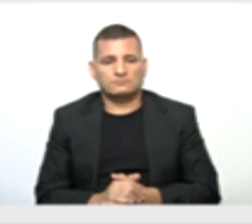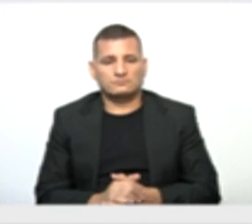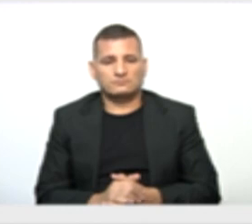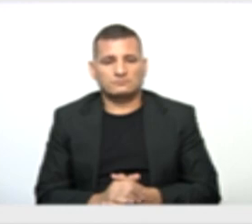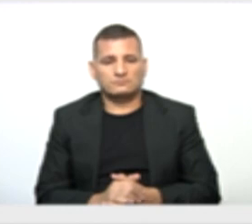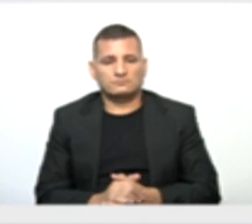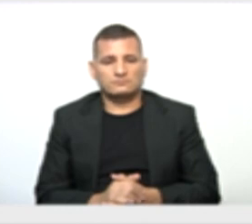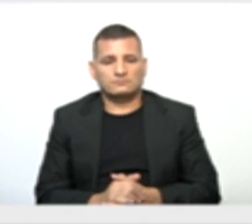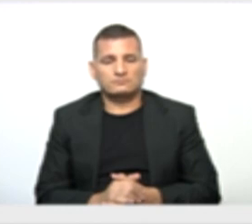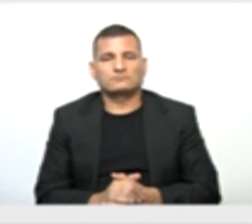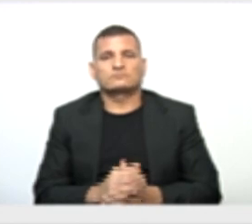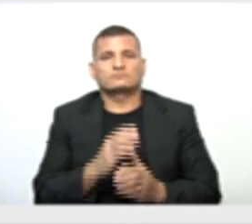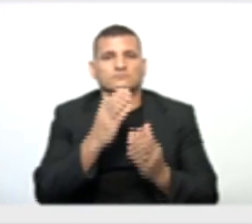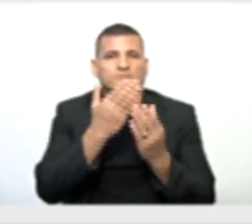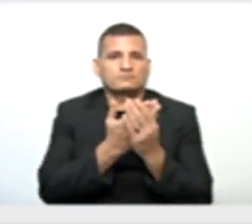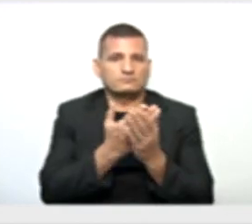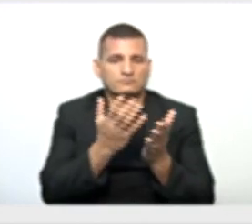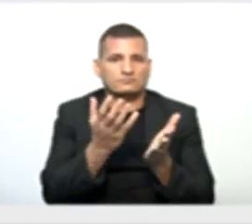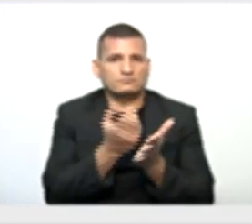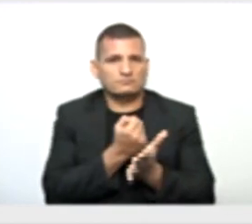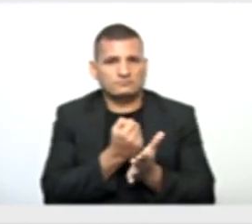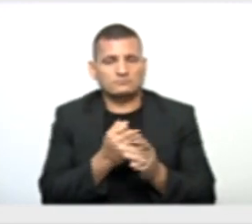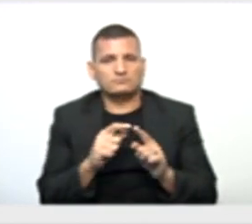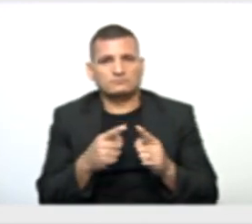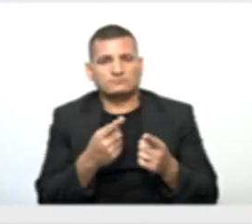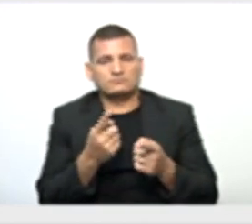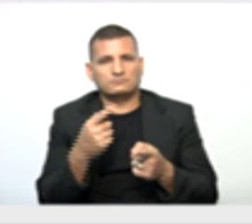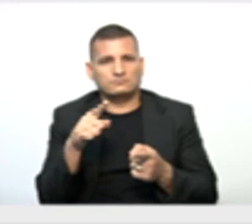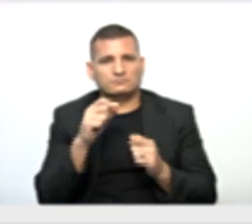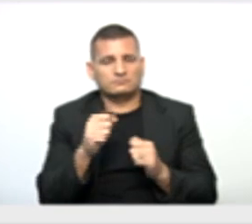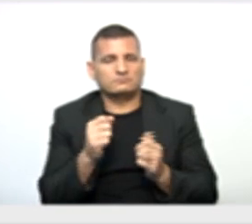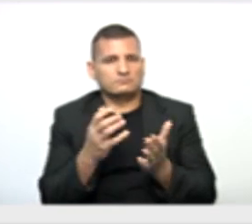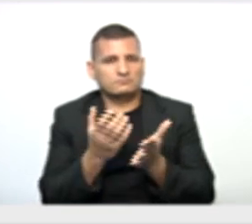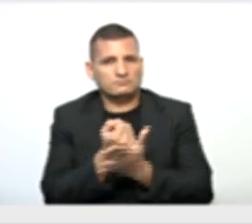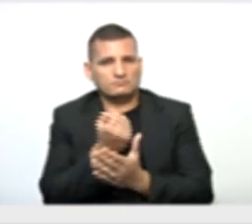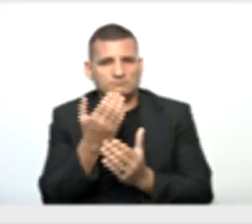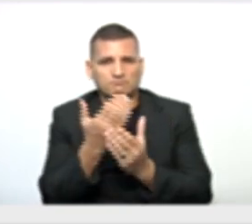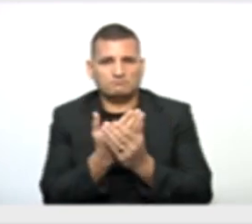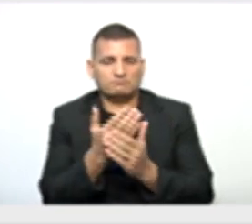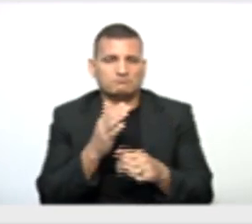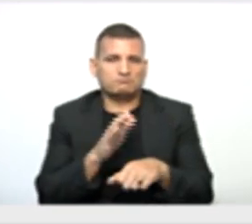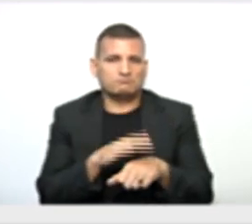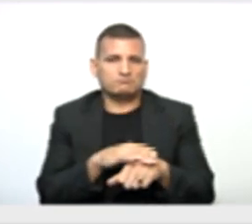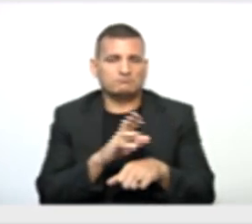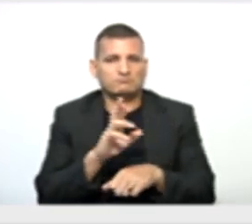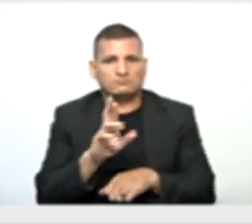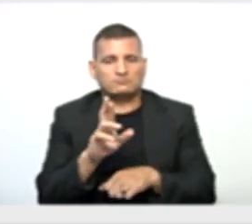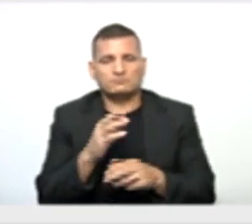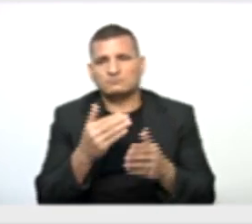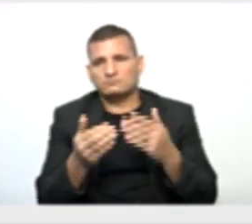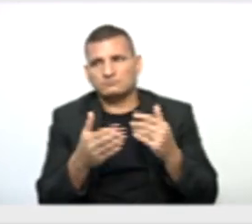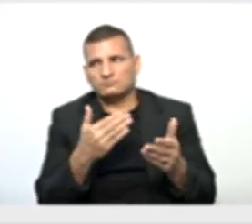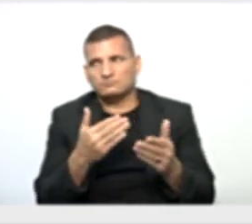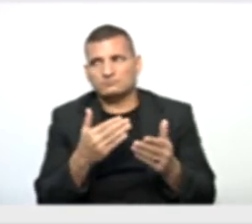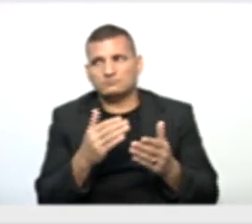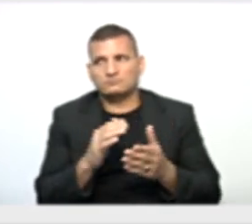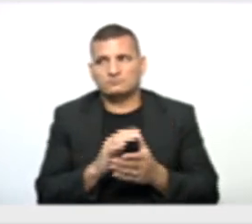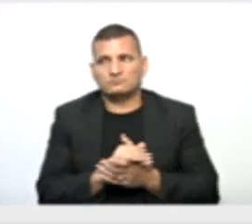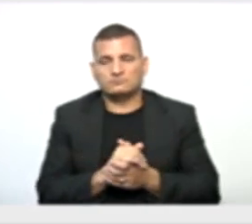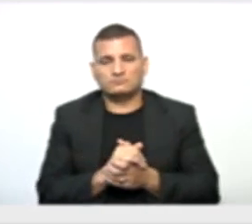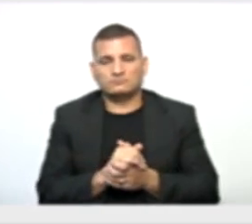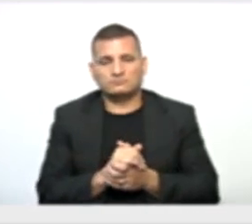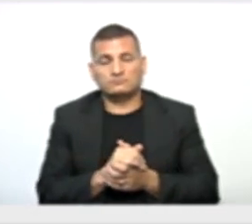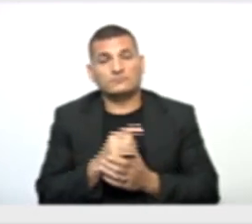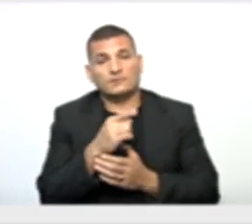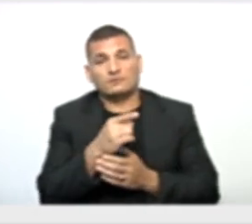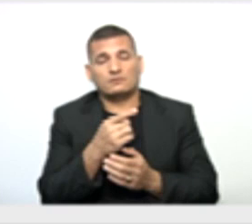aqui numa pasta default, mas vocês podem salvar em qualquer pasta que vocês criarem aí ou da sua preferência. Então ele tá pedindo